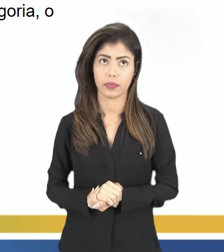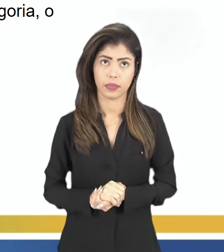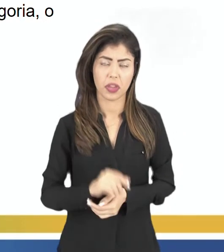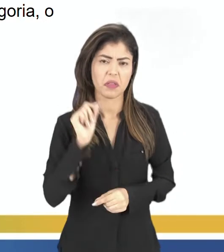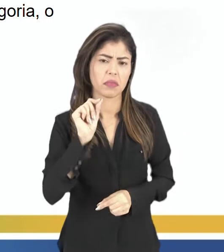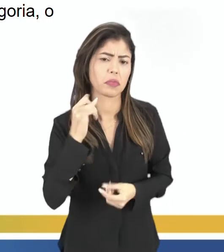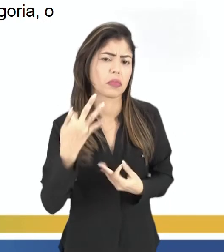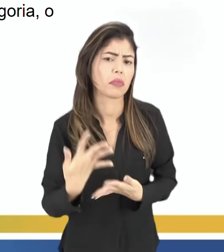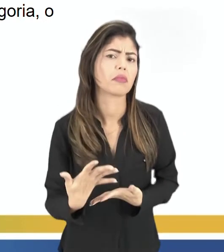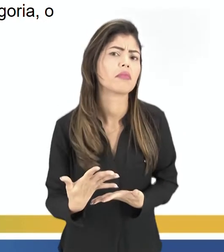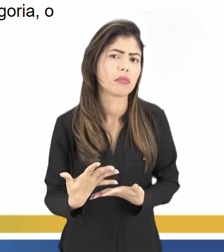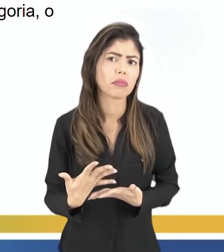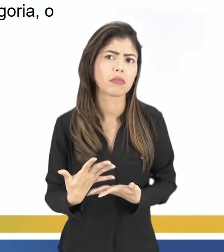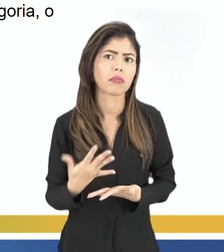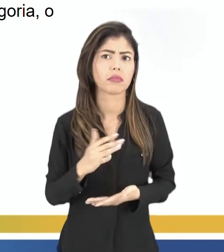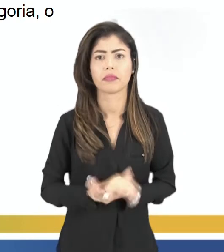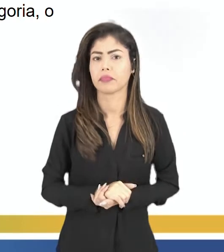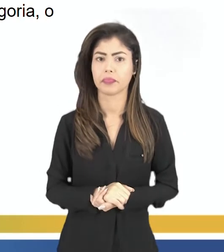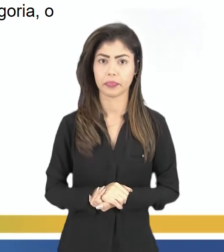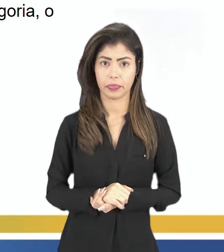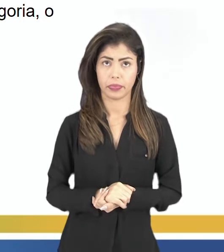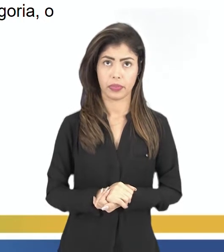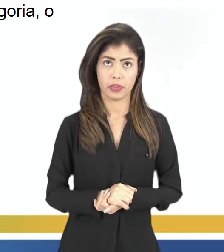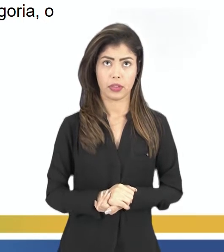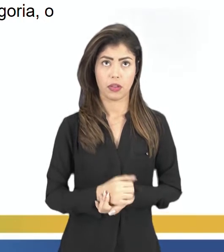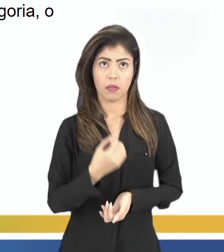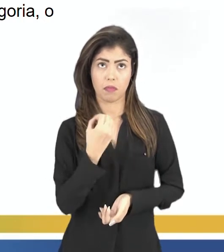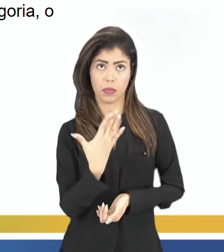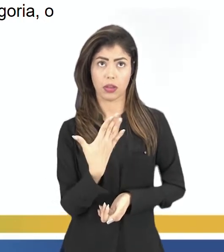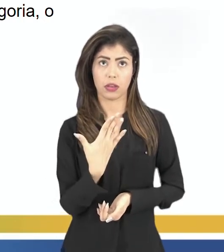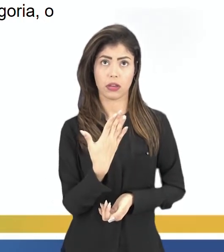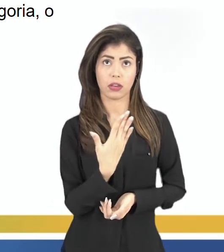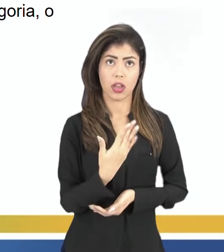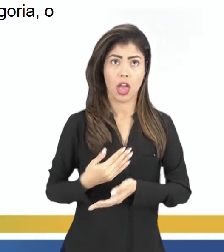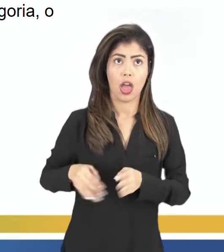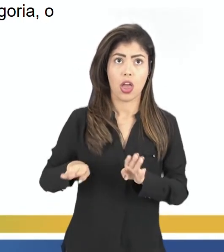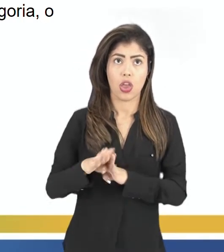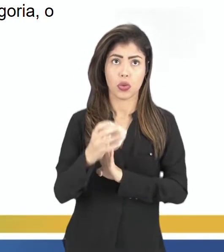do que se trata essa obra? O bem supremo como fim do homem?